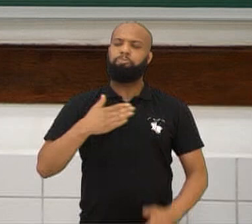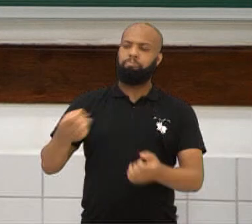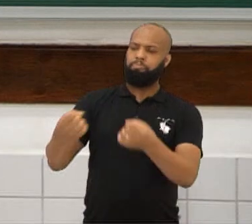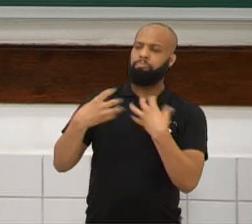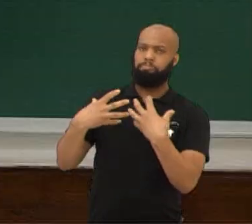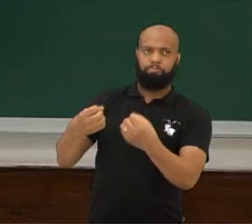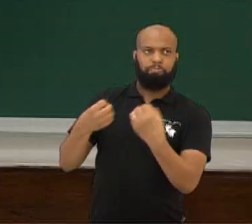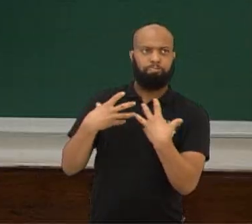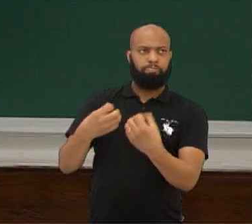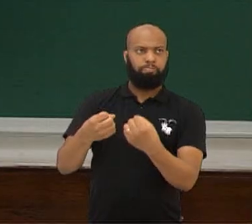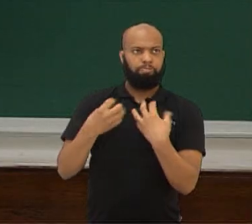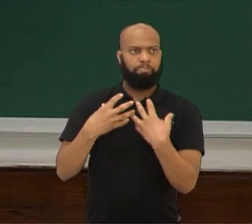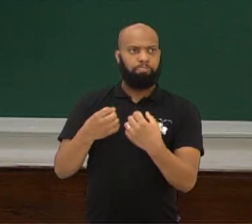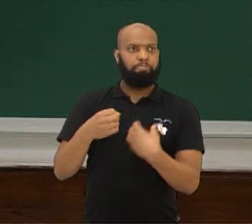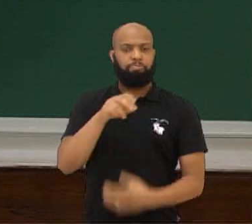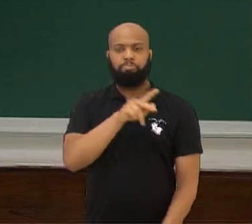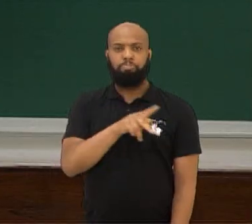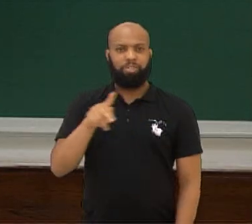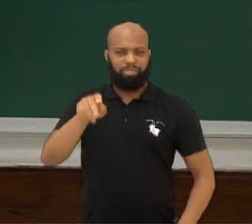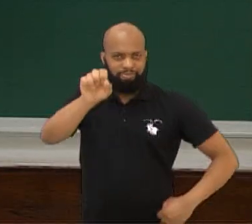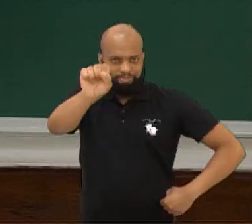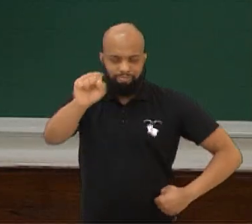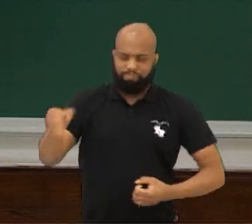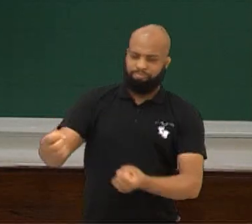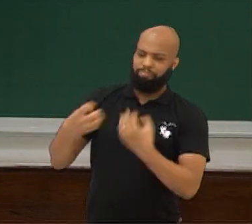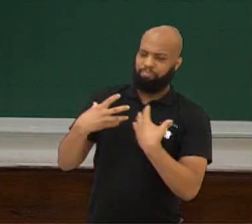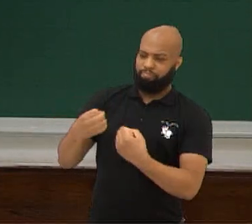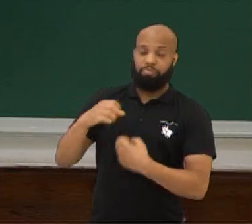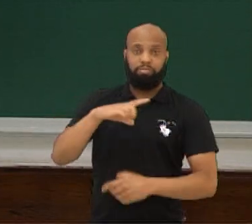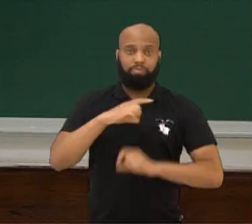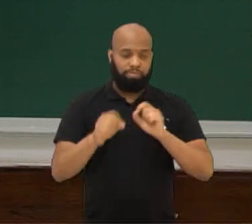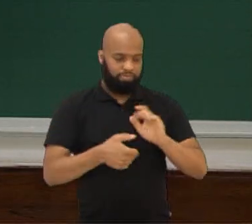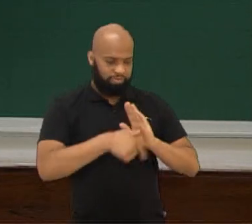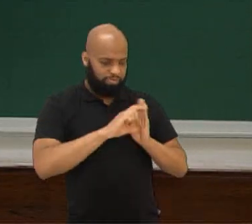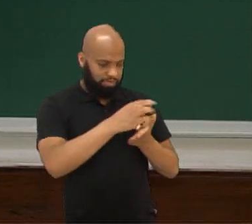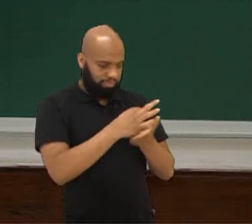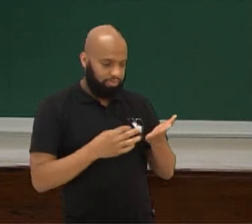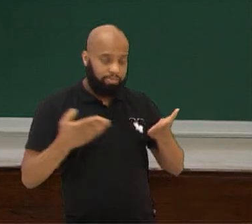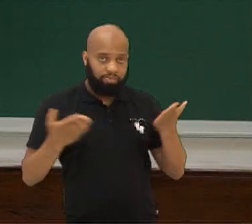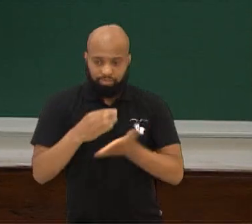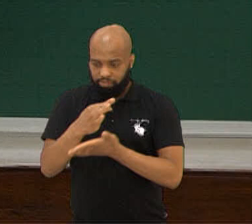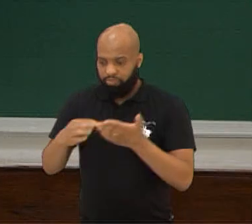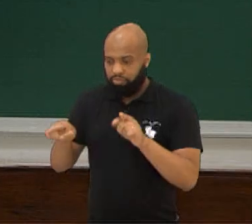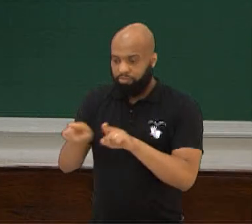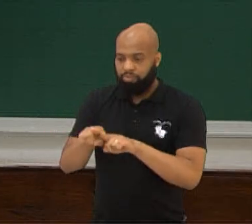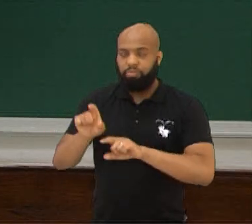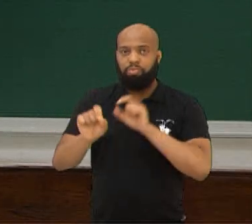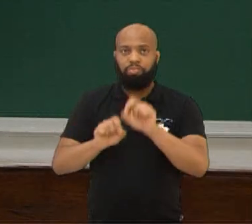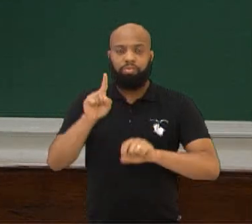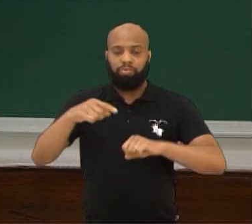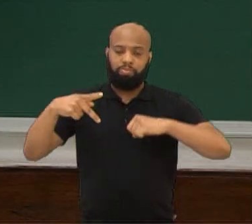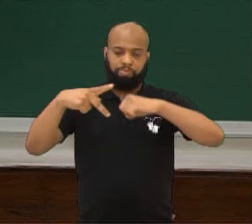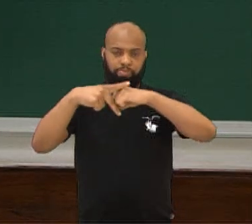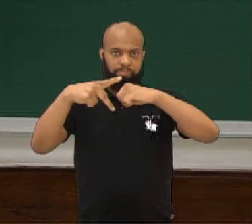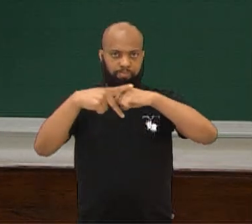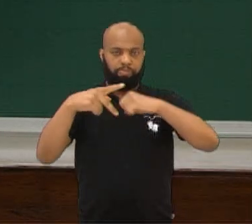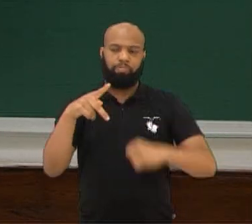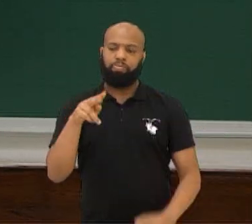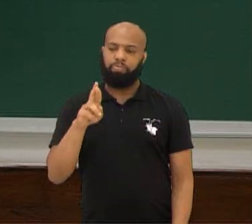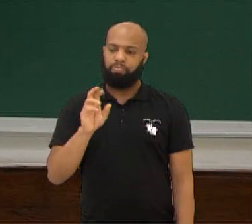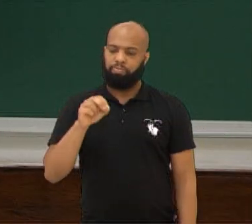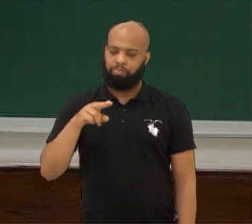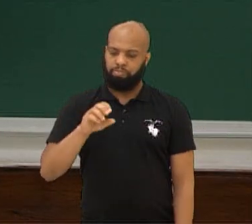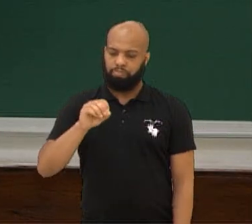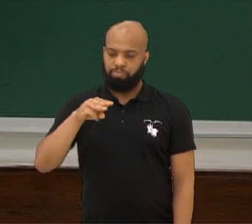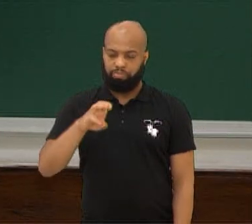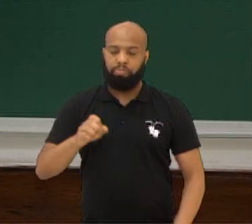foram destacadas, tanto lá no primeiro texto como neste texto, são chamadas de pronomes.